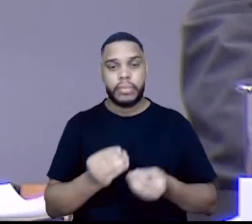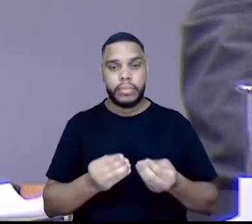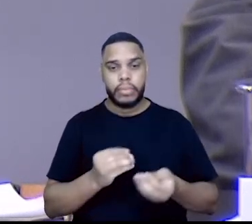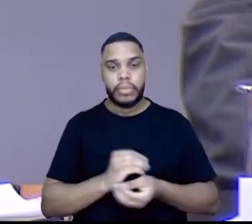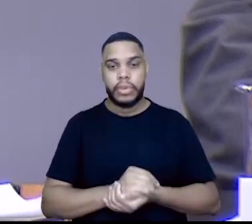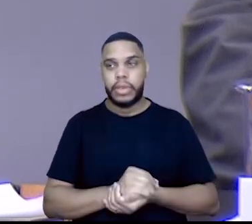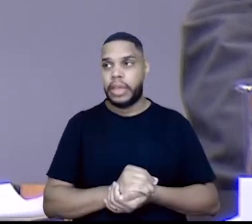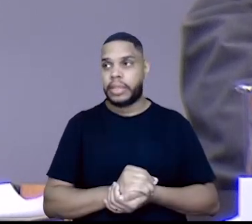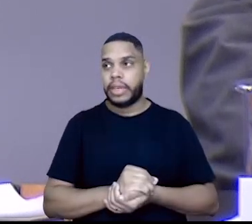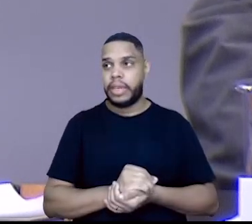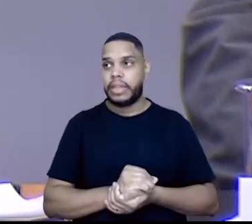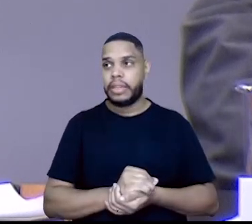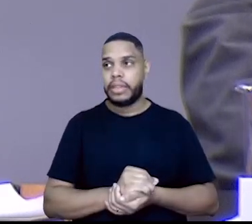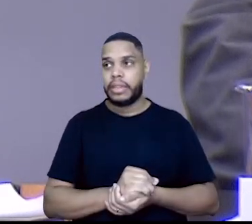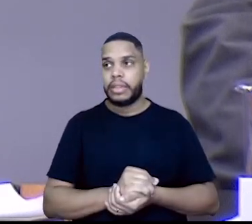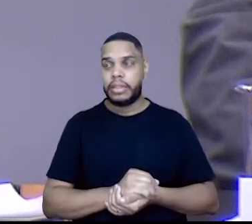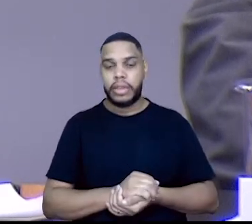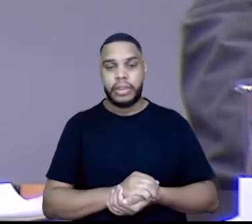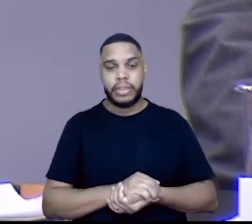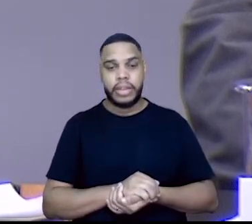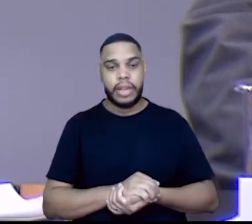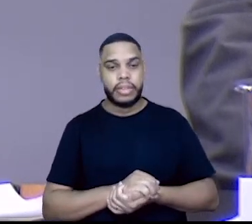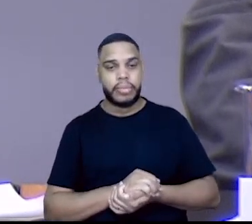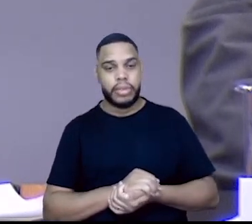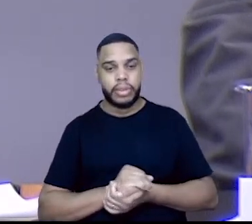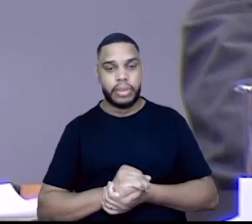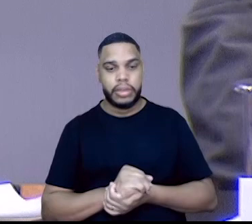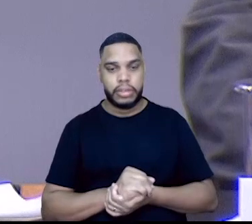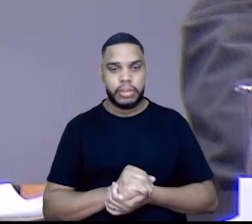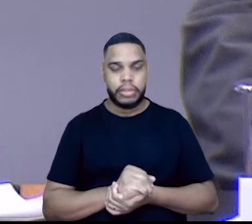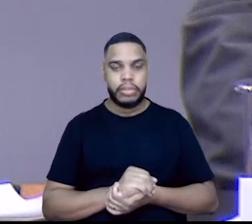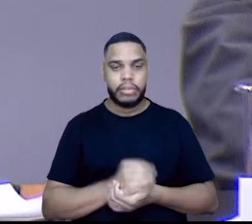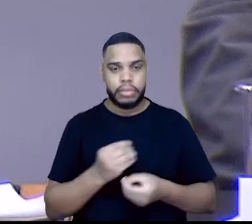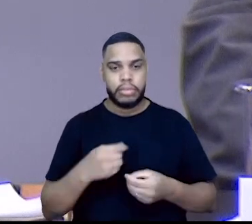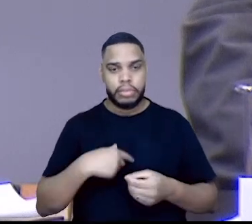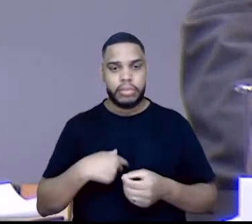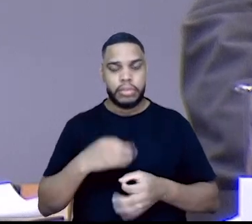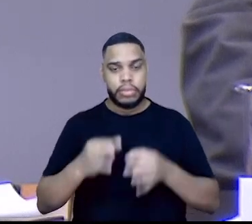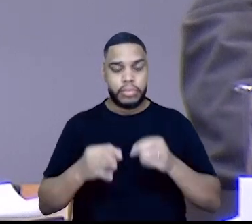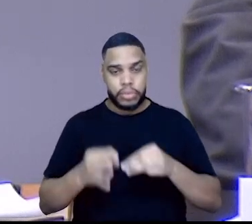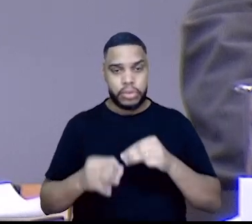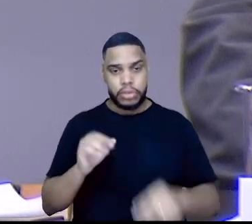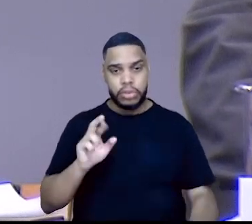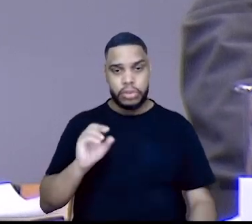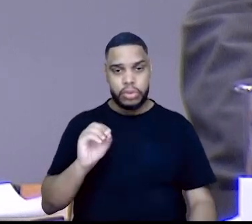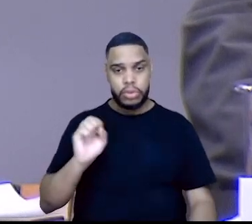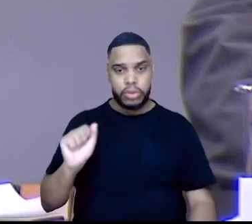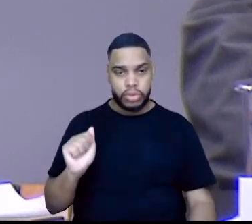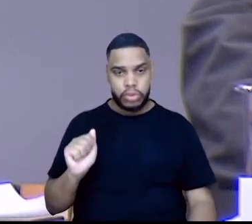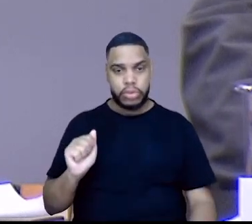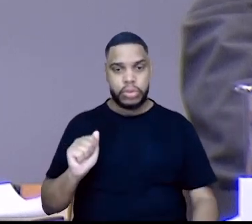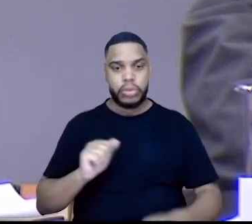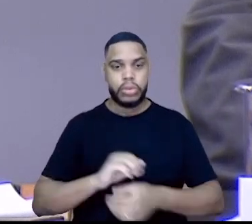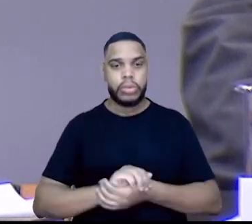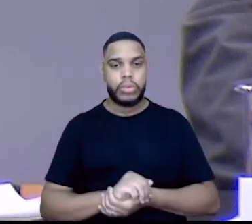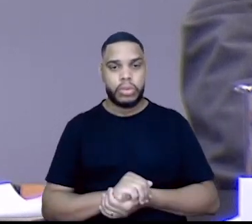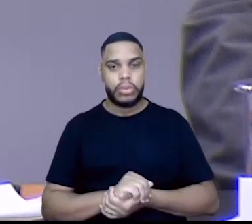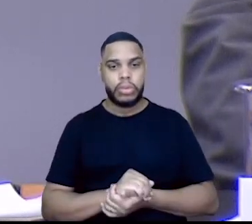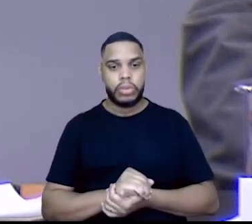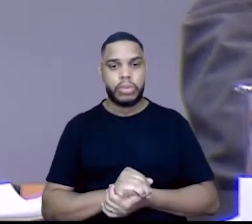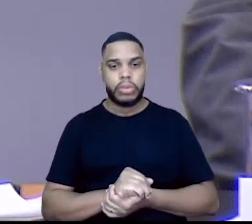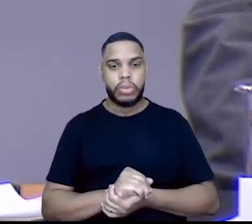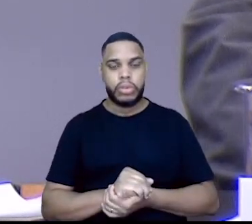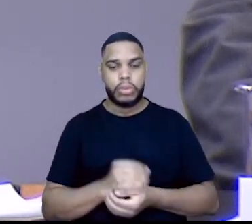época era presidente do Supremo, veio no casamento. A ministra Rosa, que é uma pessoa imensamente querida, é uma mulher muito reservada,